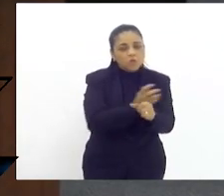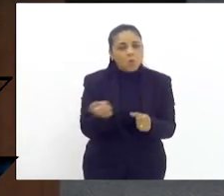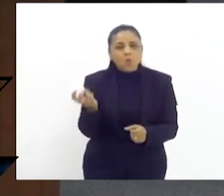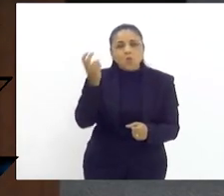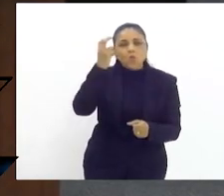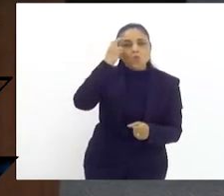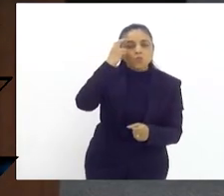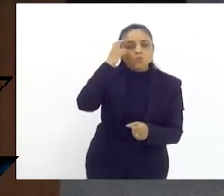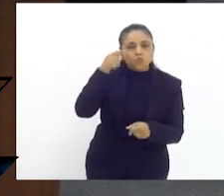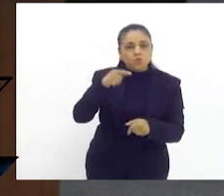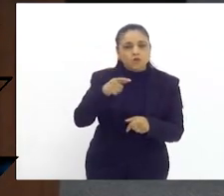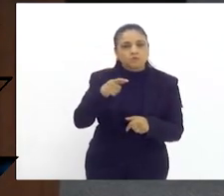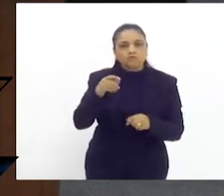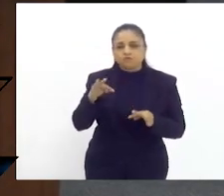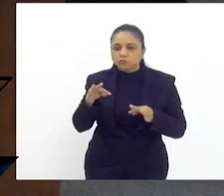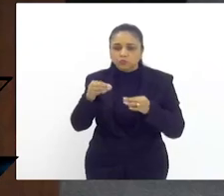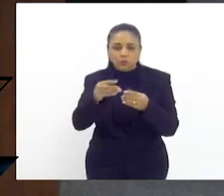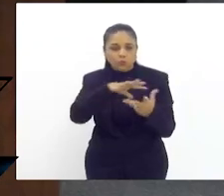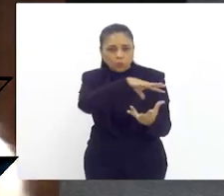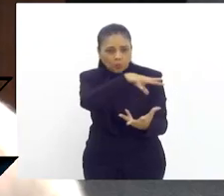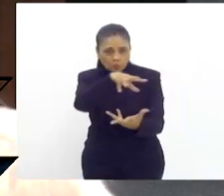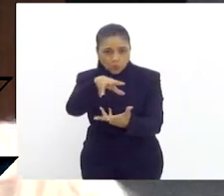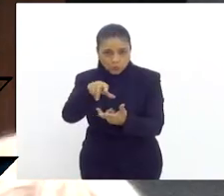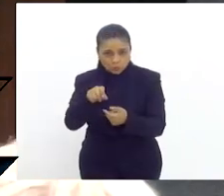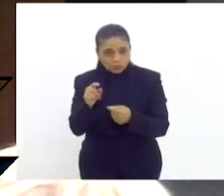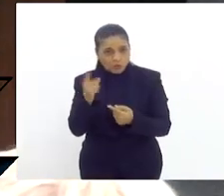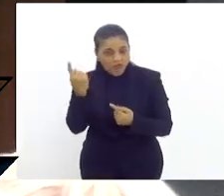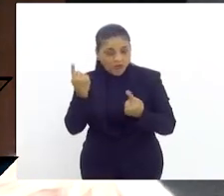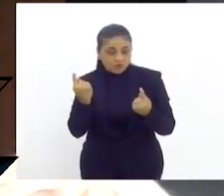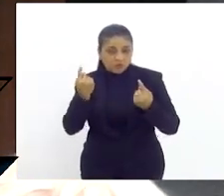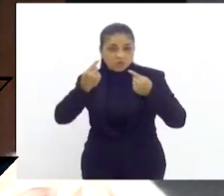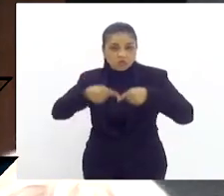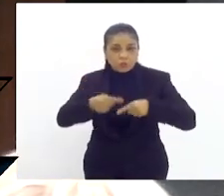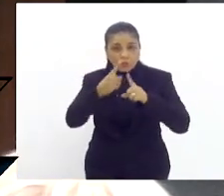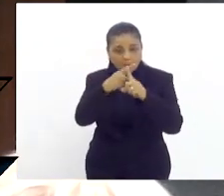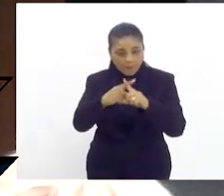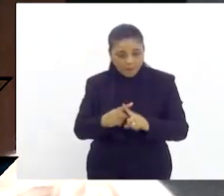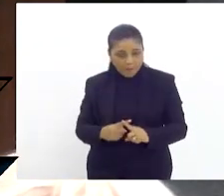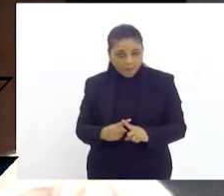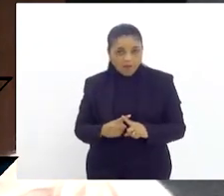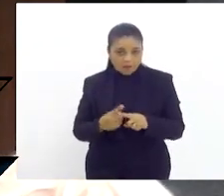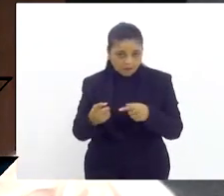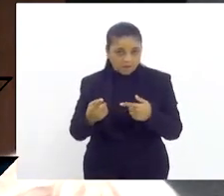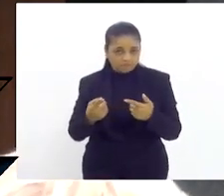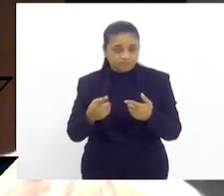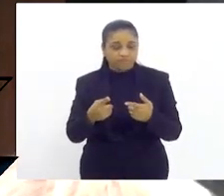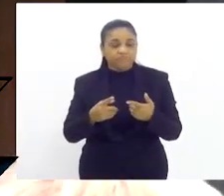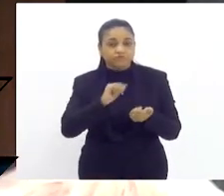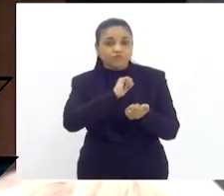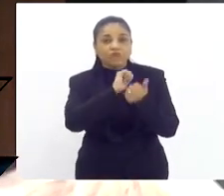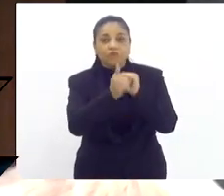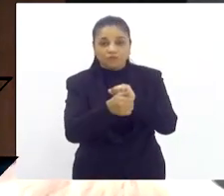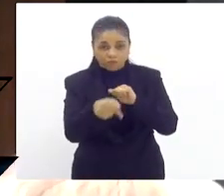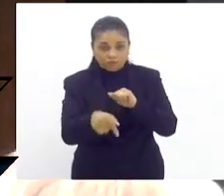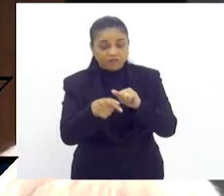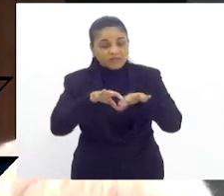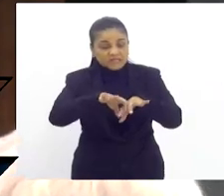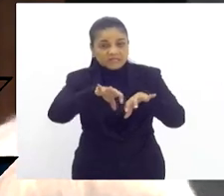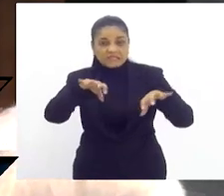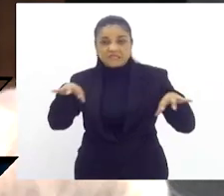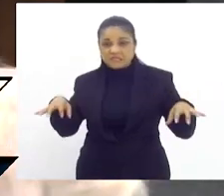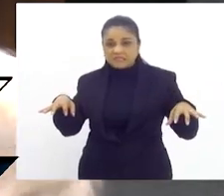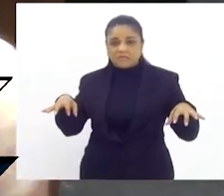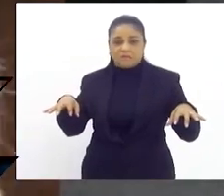de todos os cantos do nosso mundo e que principalmente separa é de forma muito